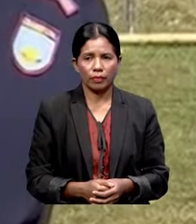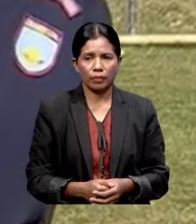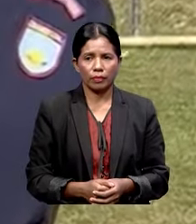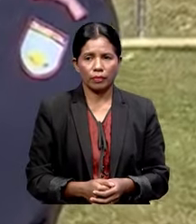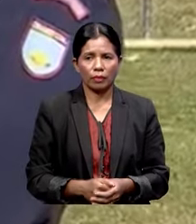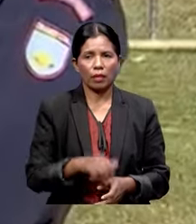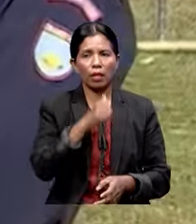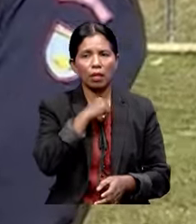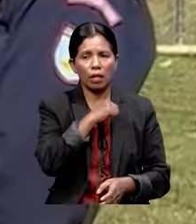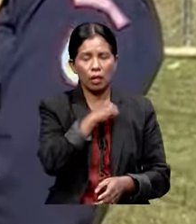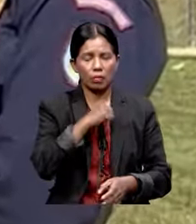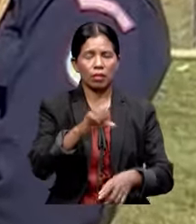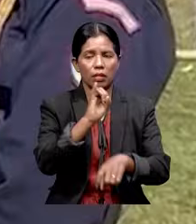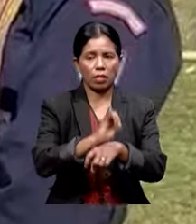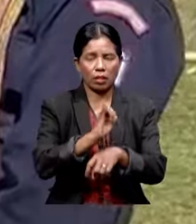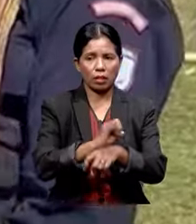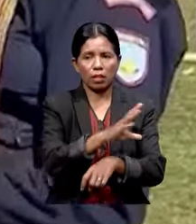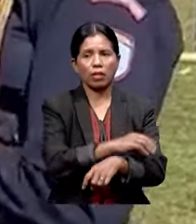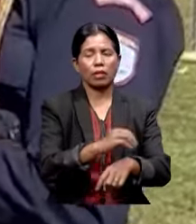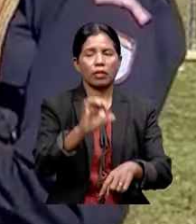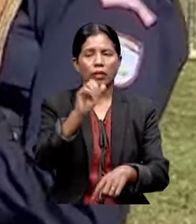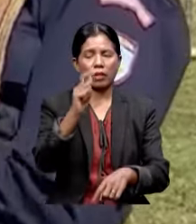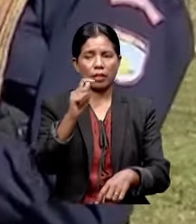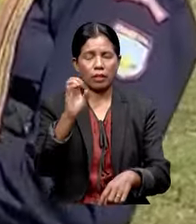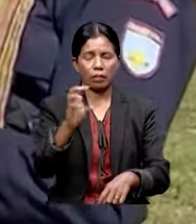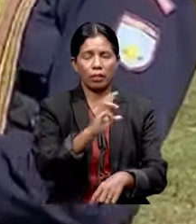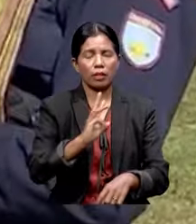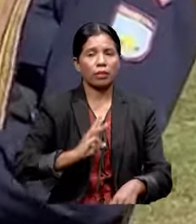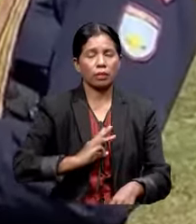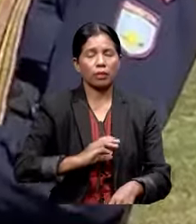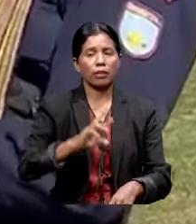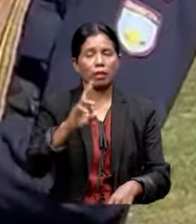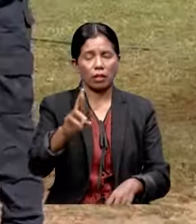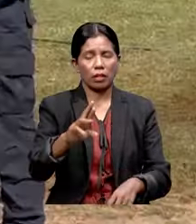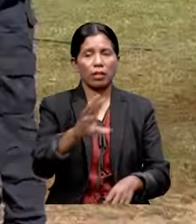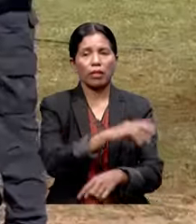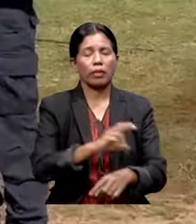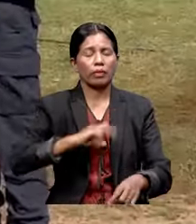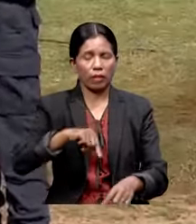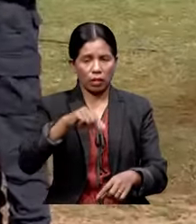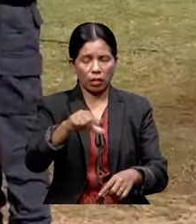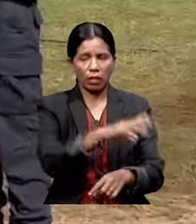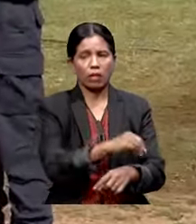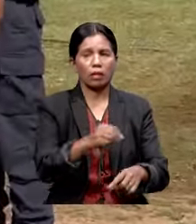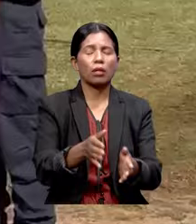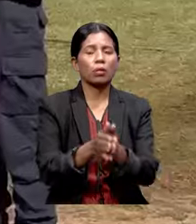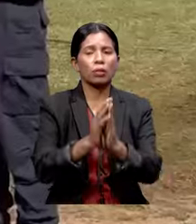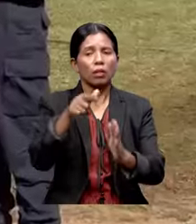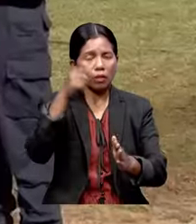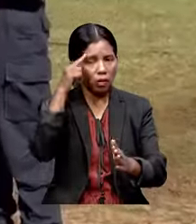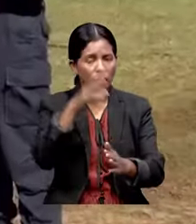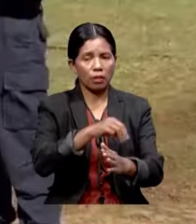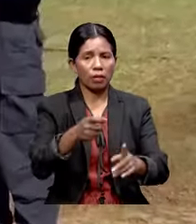Padre Paroco Paróquia Nossa Senhora do Rosário de Fátima, o Atulari Viqueque, na autoridade local, Suco Babulo, Russo Governo, Li